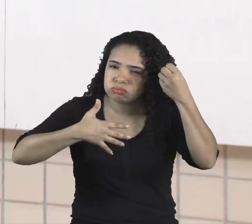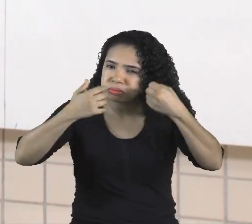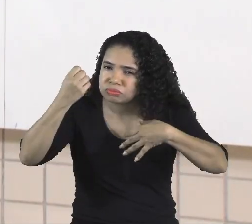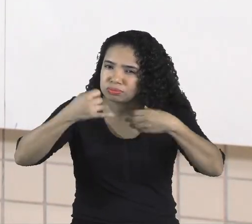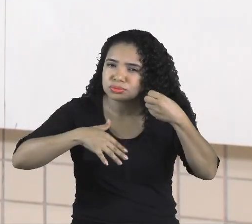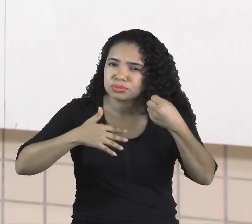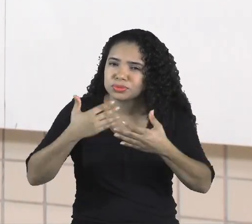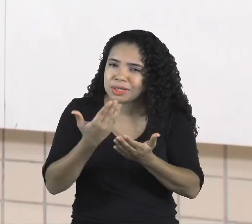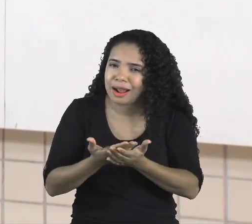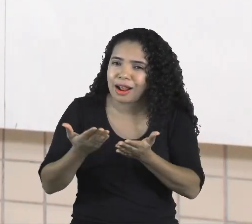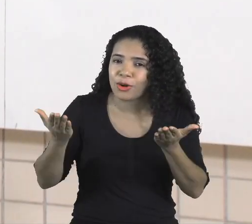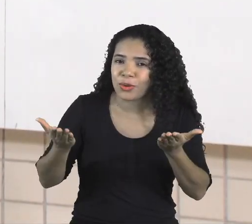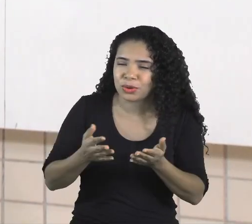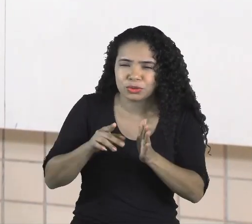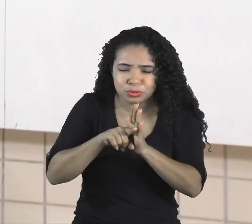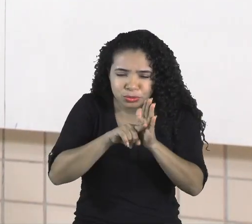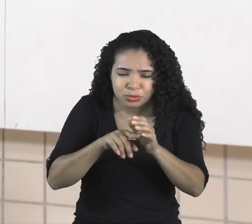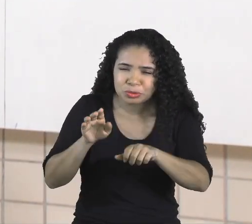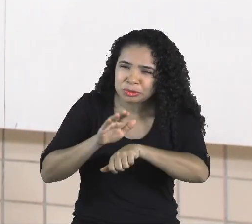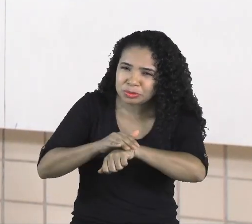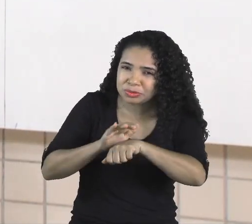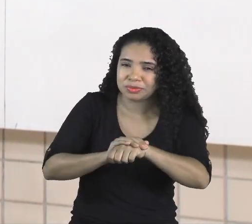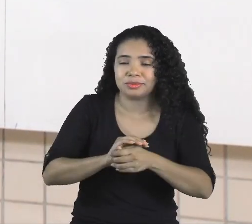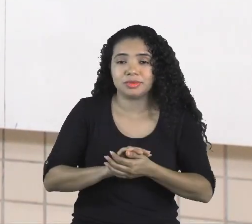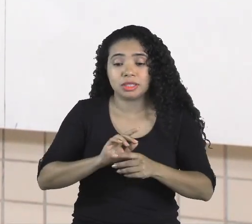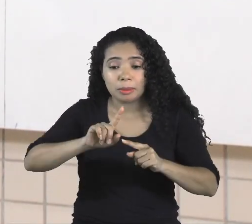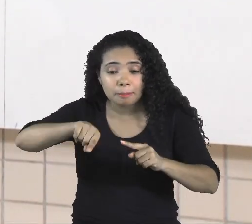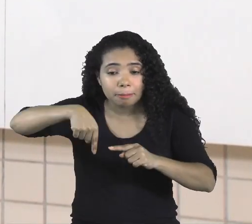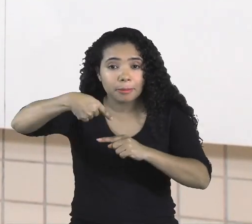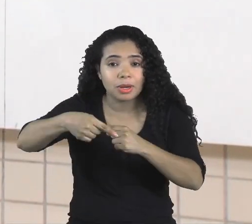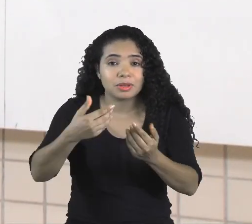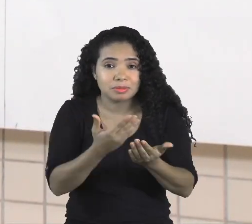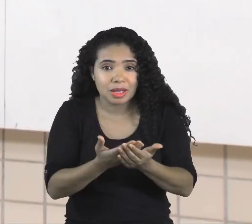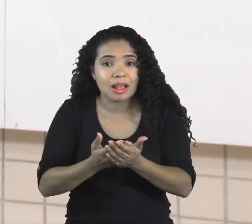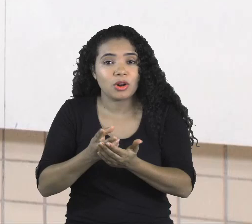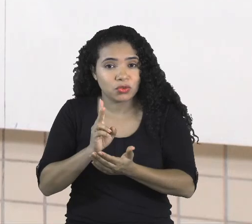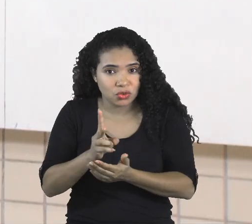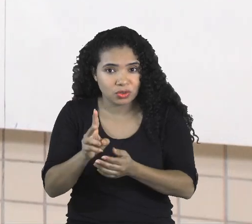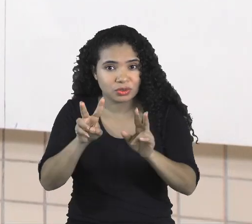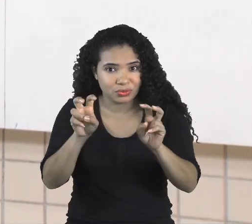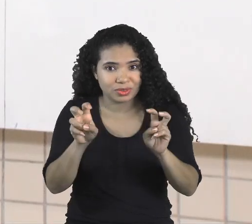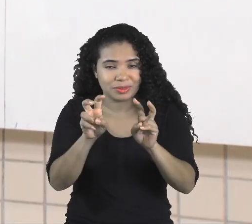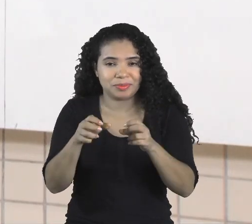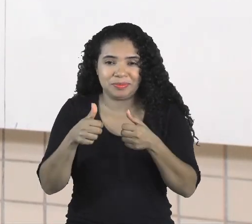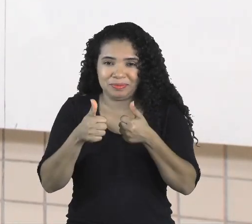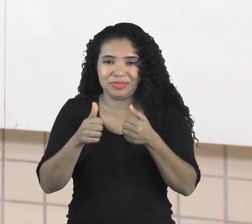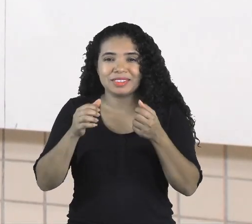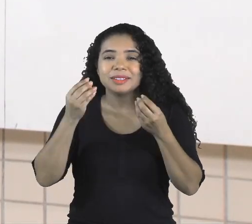mais. Nas próximas aulas a gente ainda vai continuar um pouco mais com isso, certo?